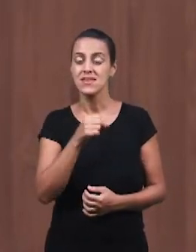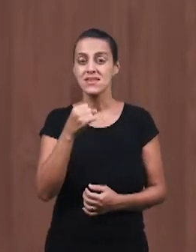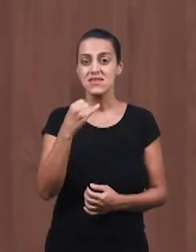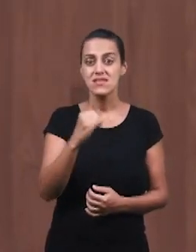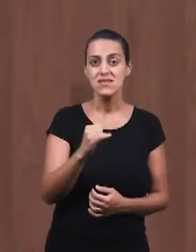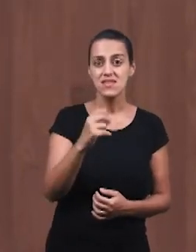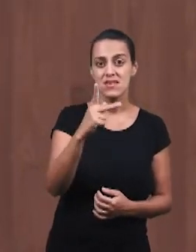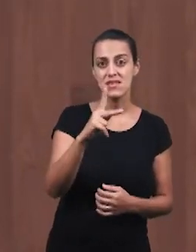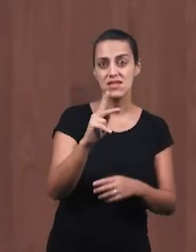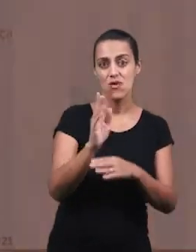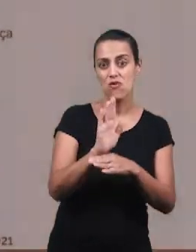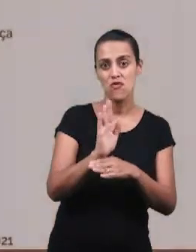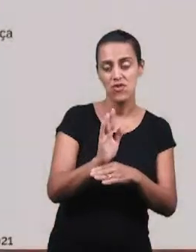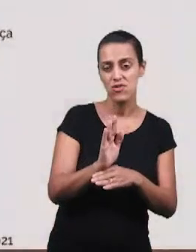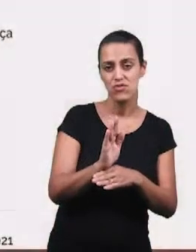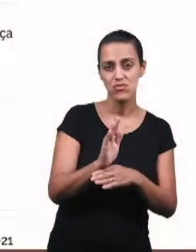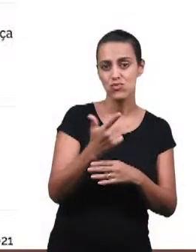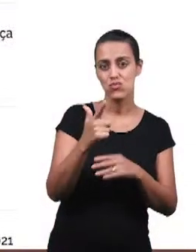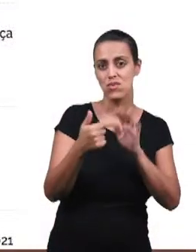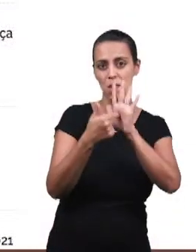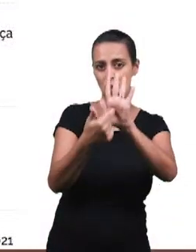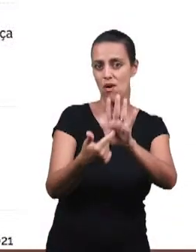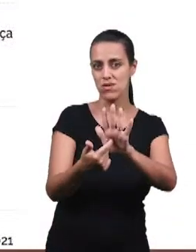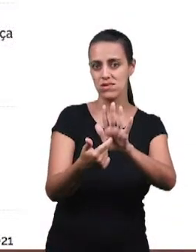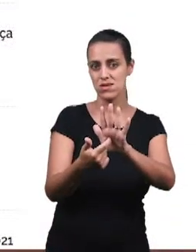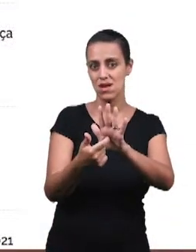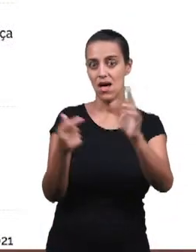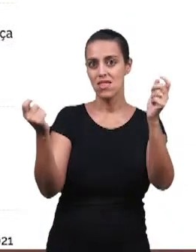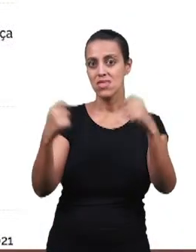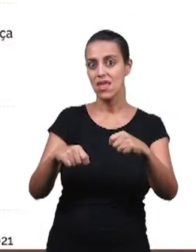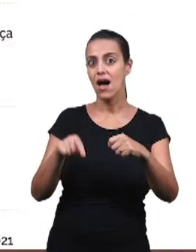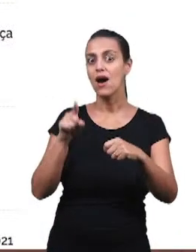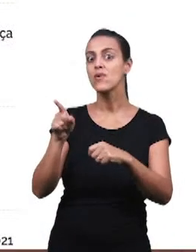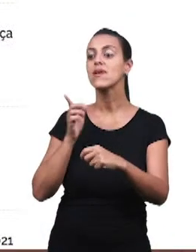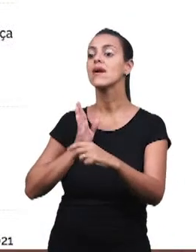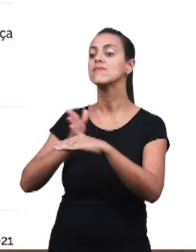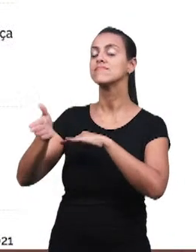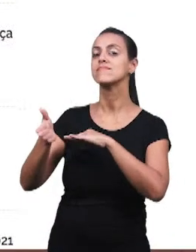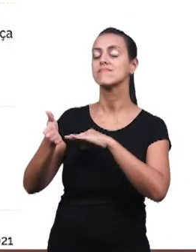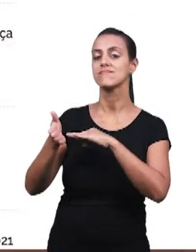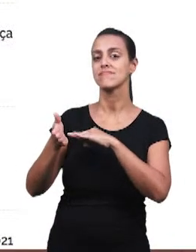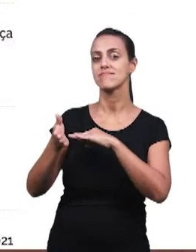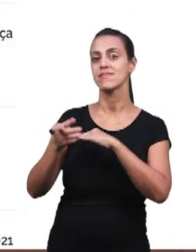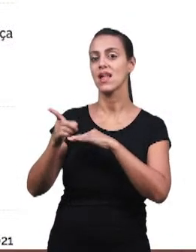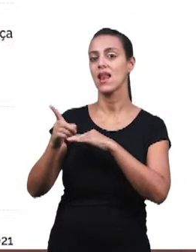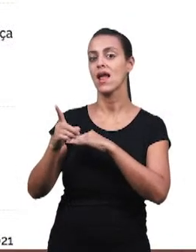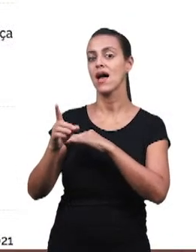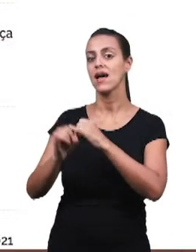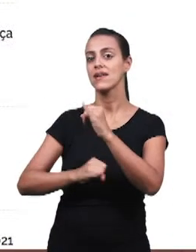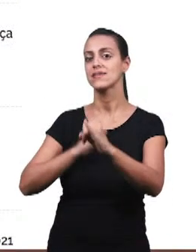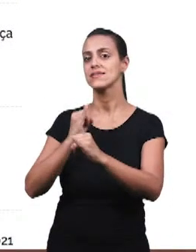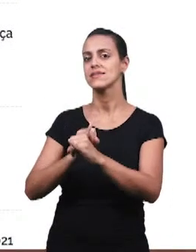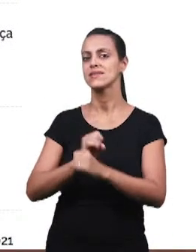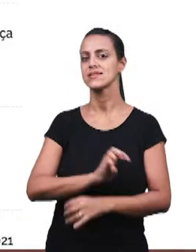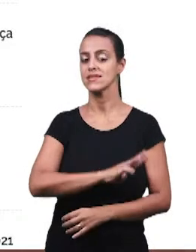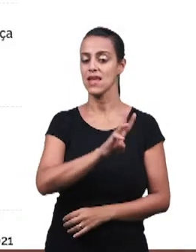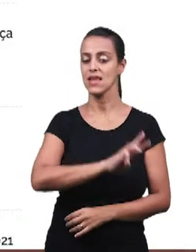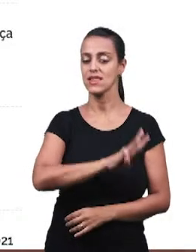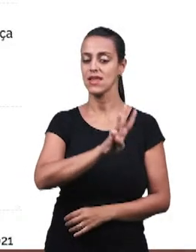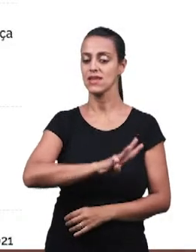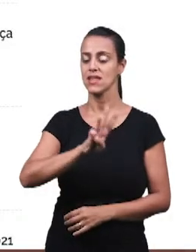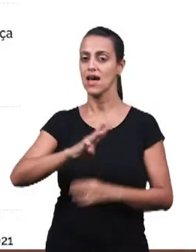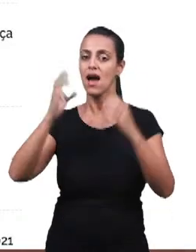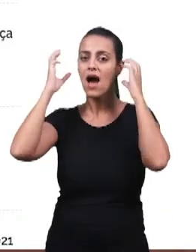e você quiser ver alguma coisa a respeito dele, você pode ter acesso ao nosso site da